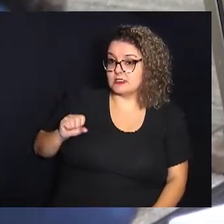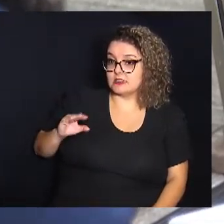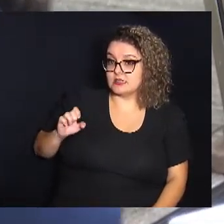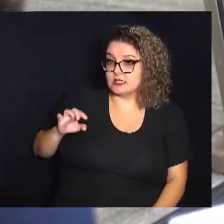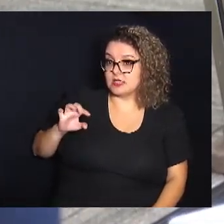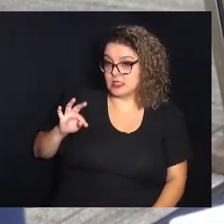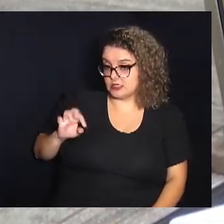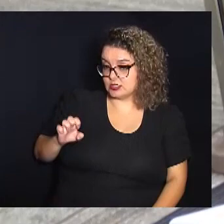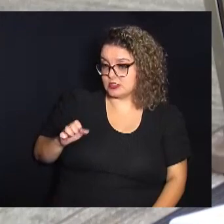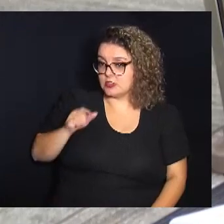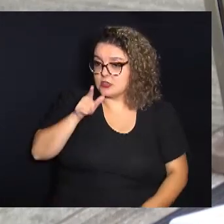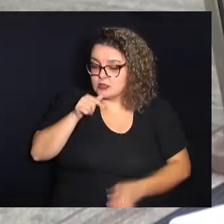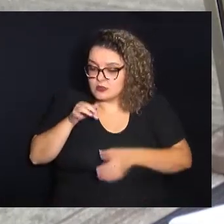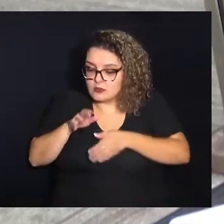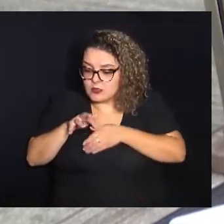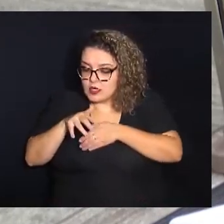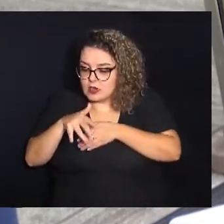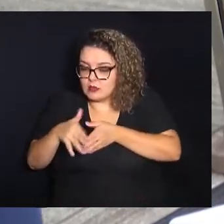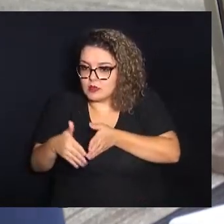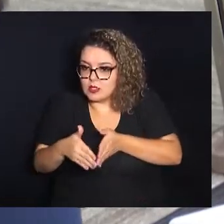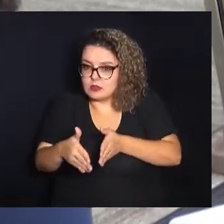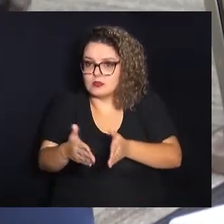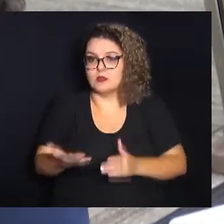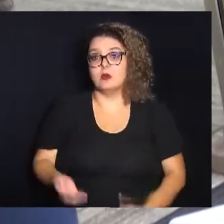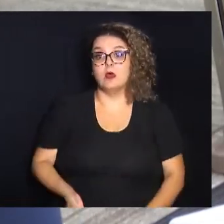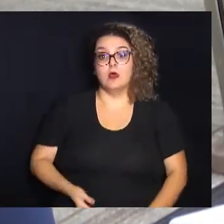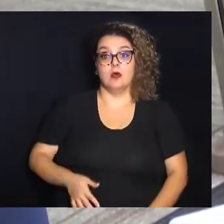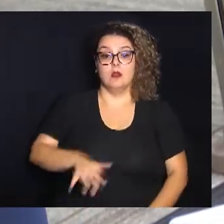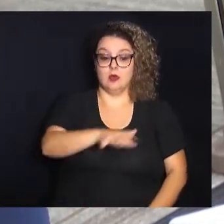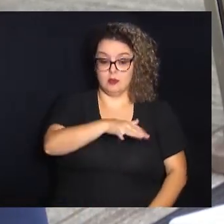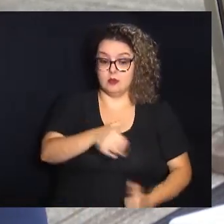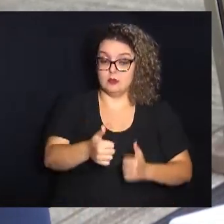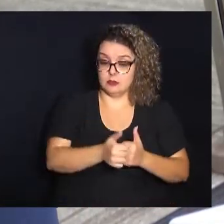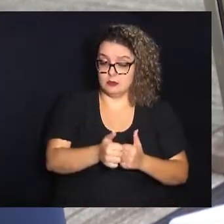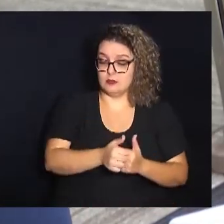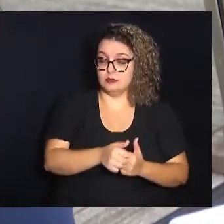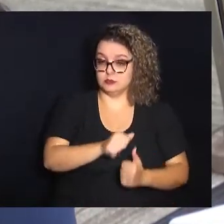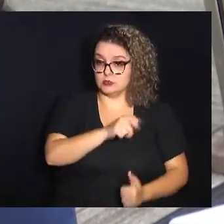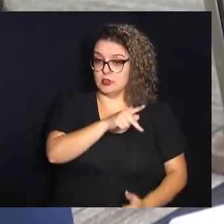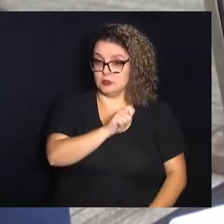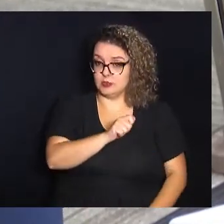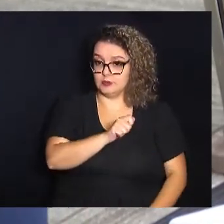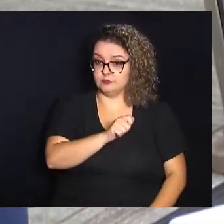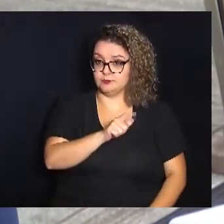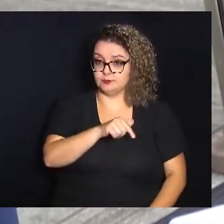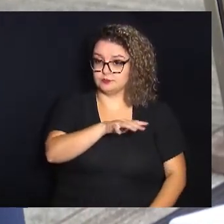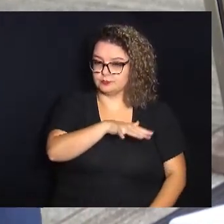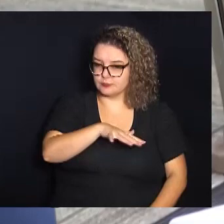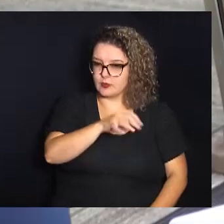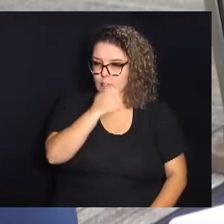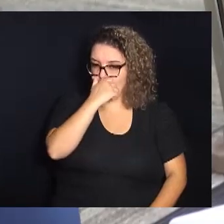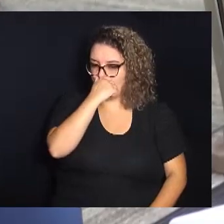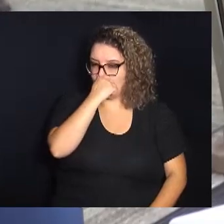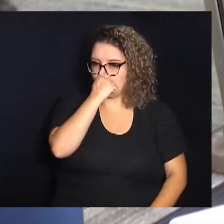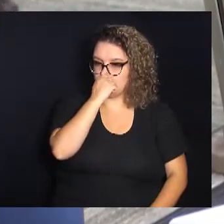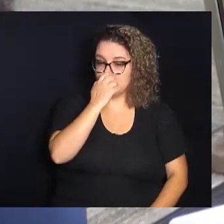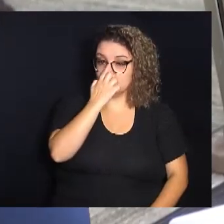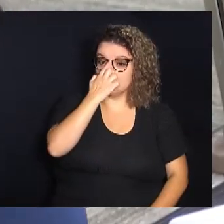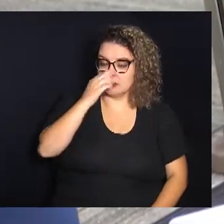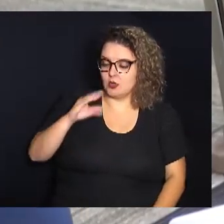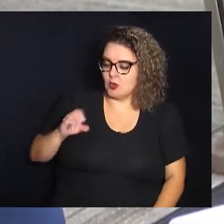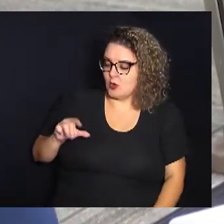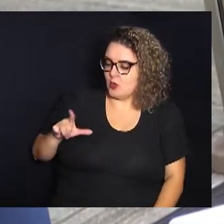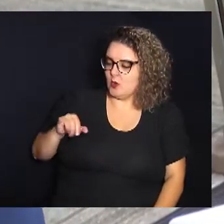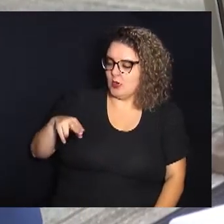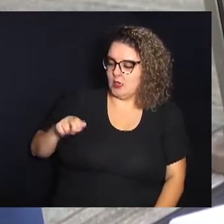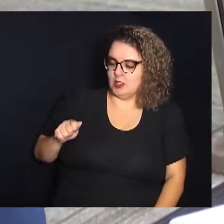nascentes ali, né? Mas nós não estamos nem falando da APA, a gente está falando de uma área que é próxima também da APA do Campo Grande, que é a região ali do